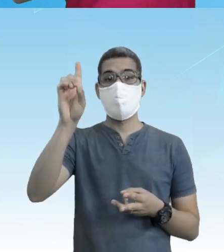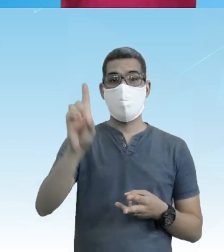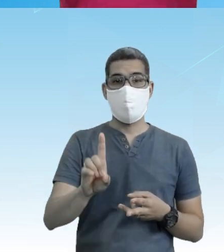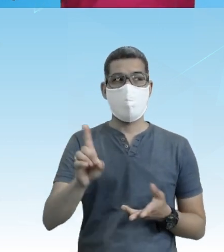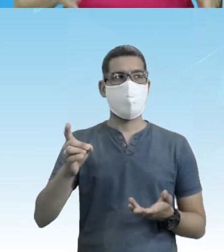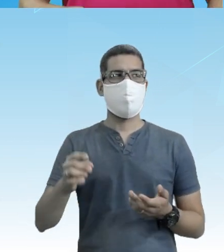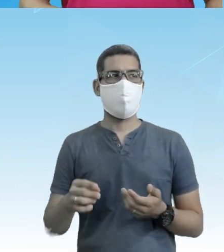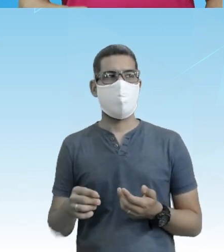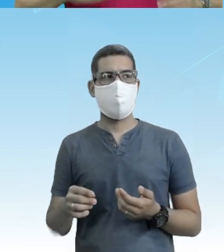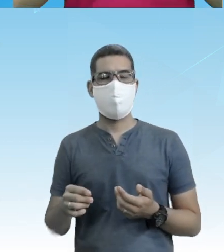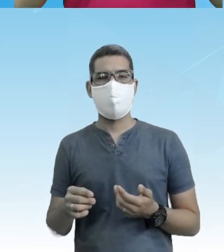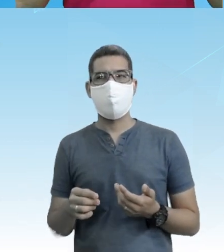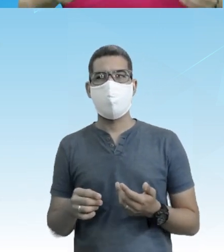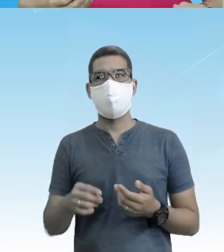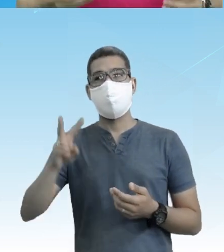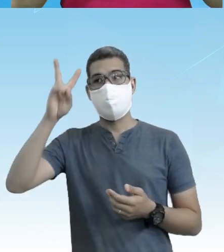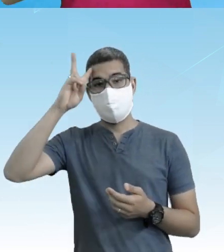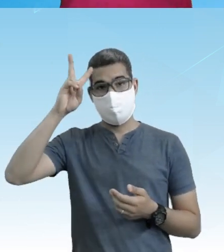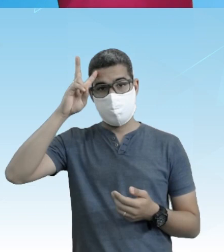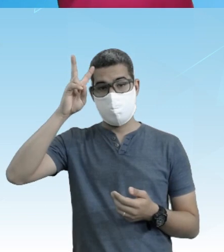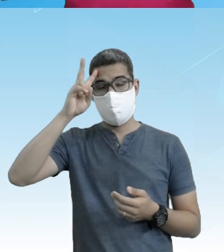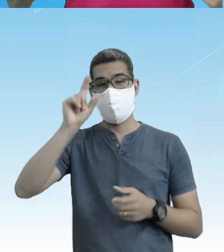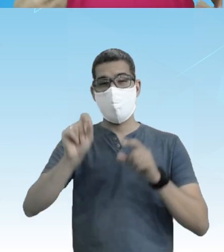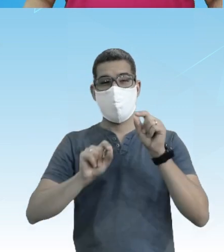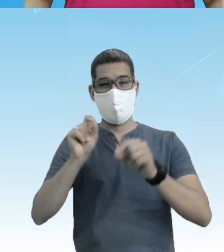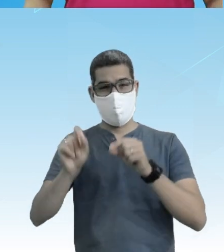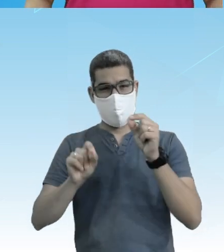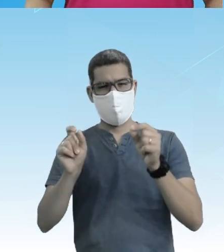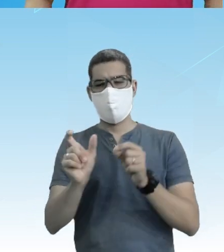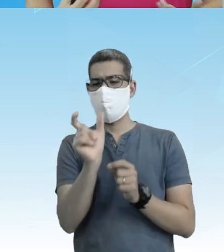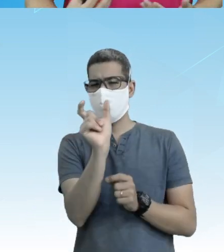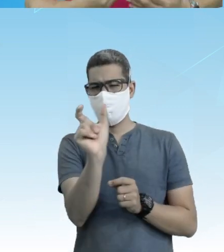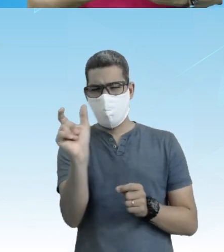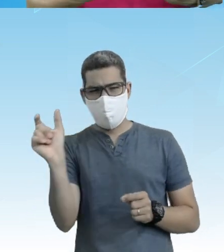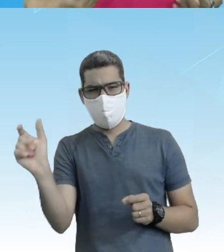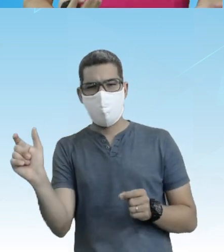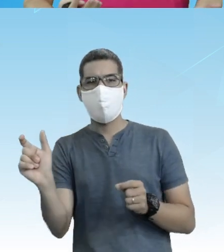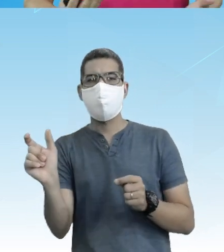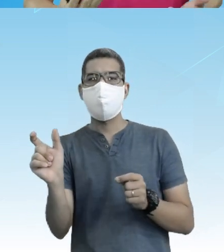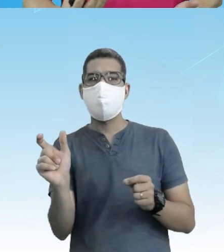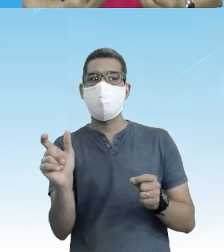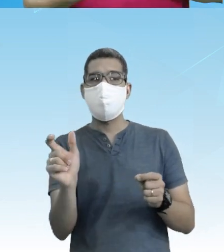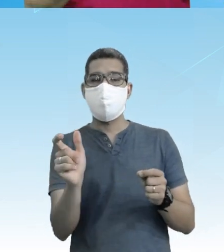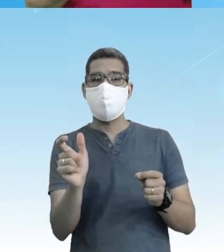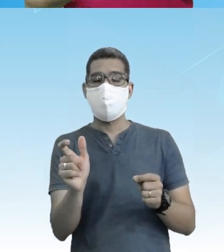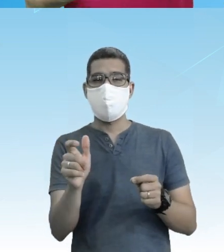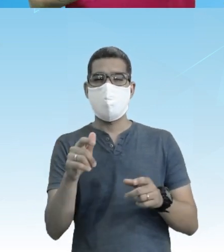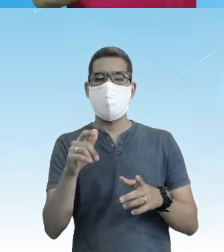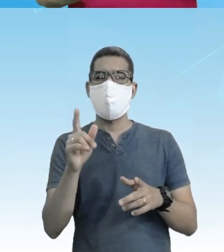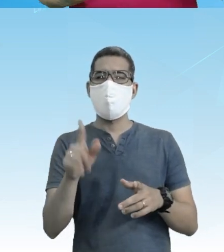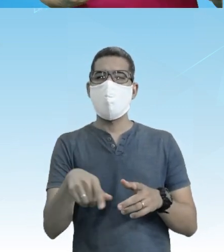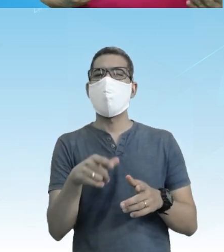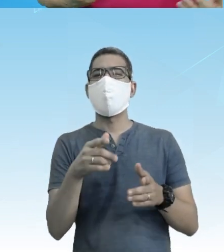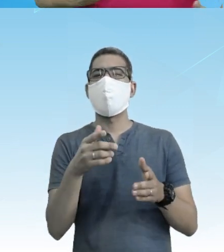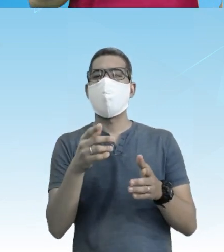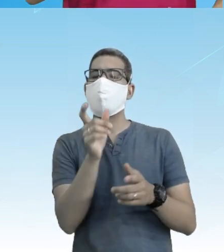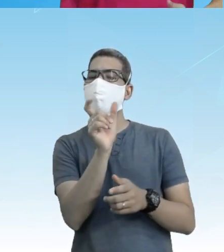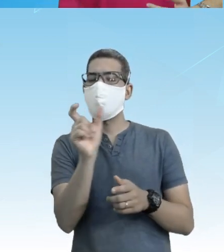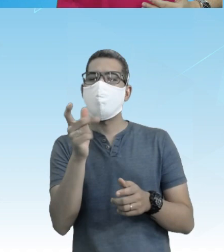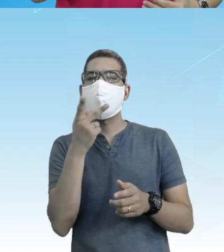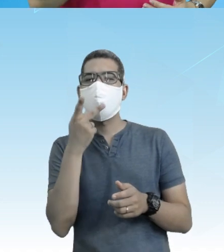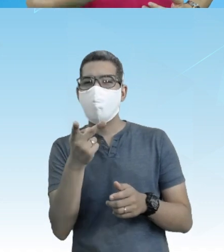Então, lembrar que existem o quê? Os pronomes de tratamento que vão nos ajudar, certo? A falar,